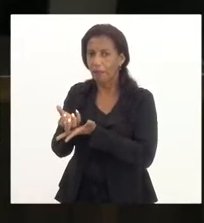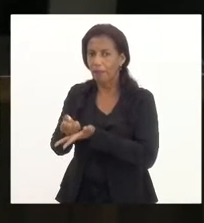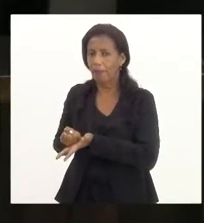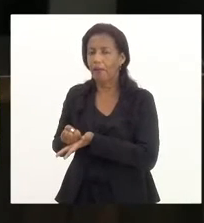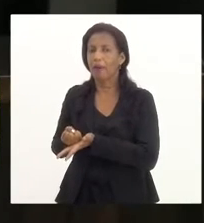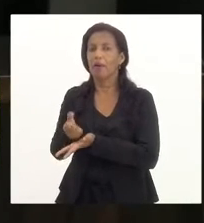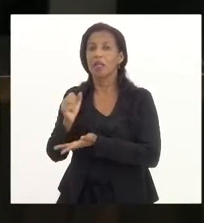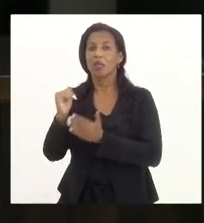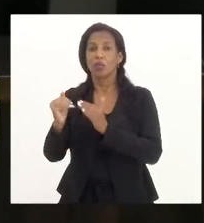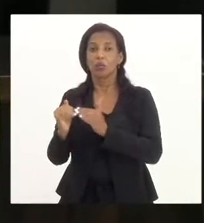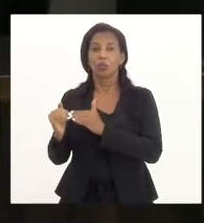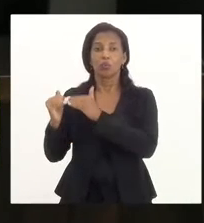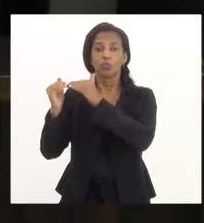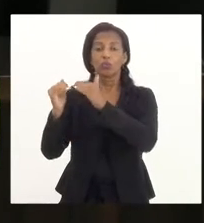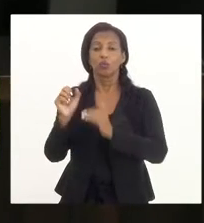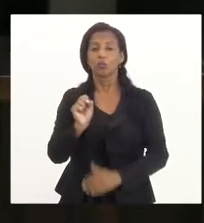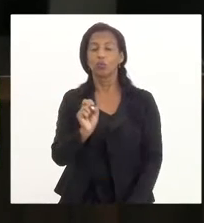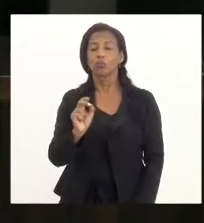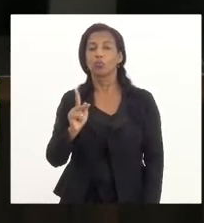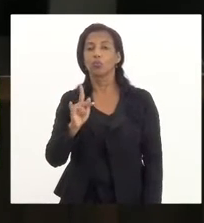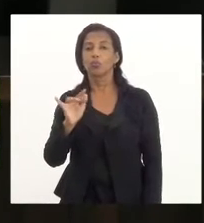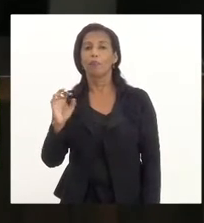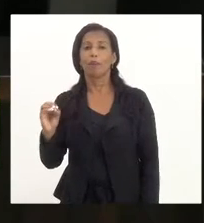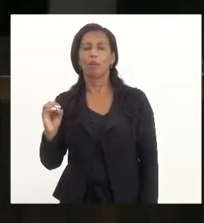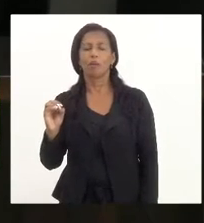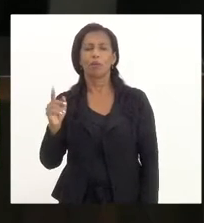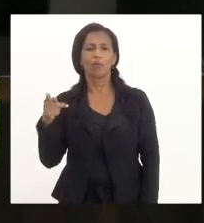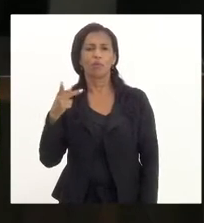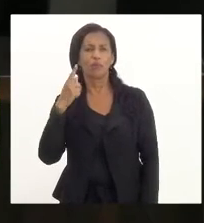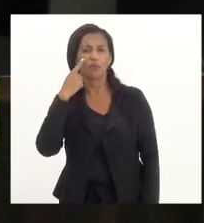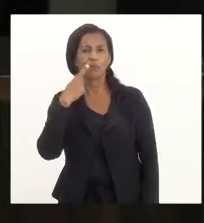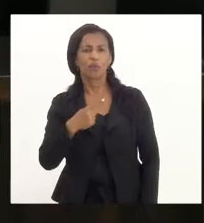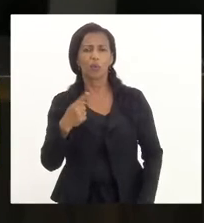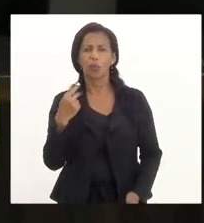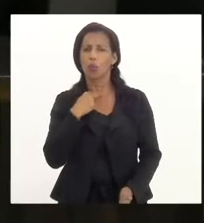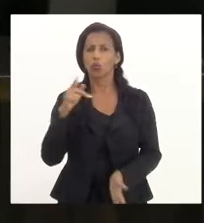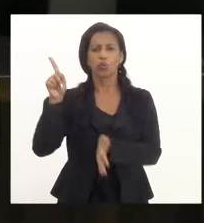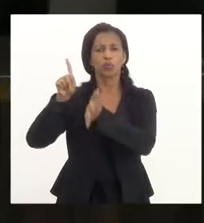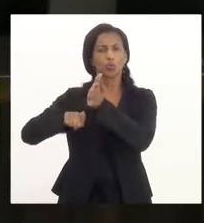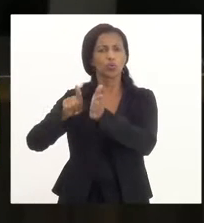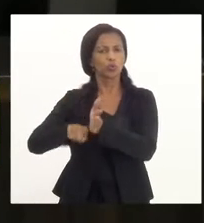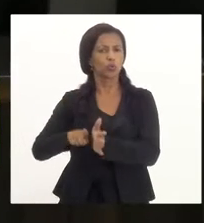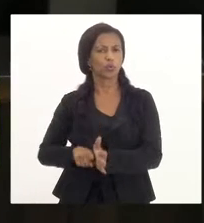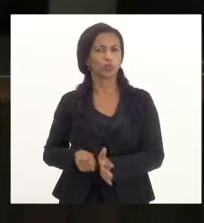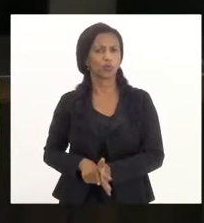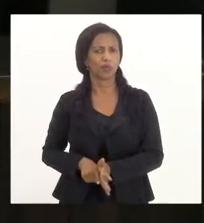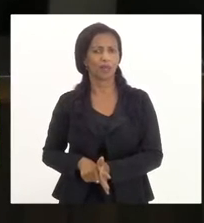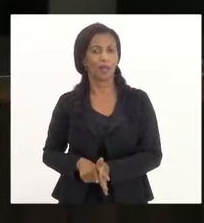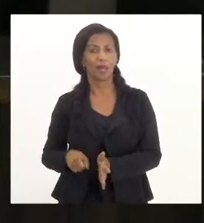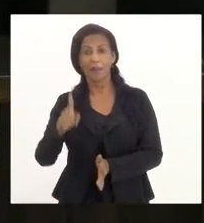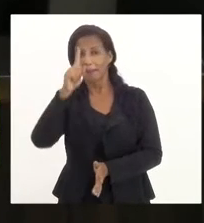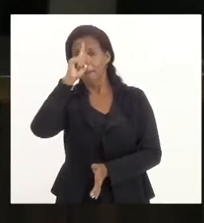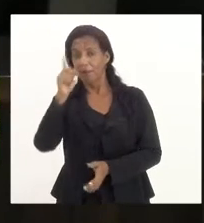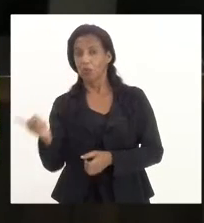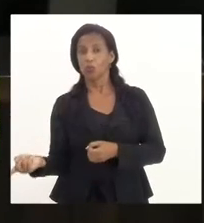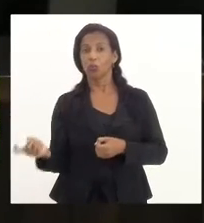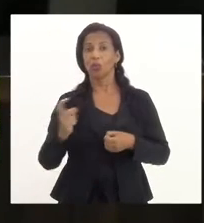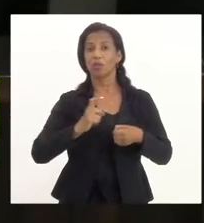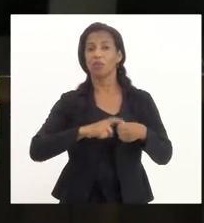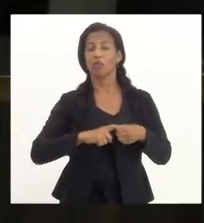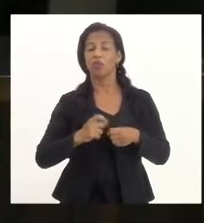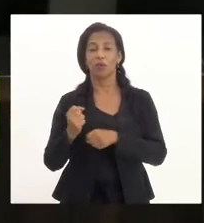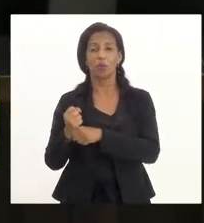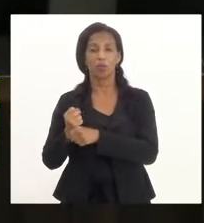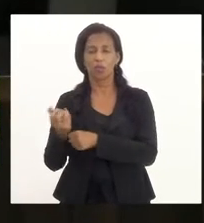companhia de saneamento pública não poderia descontar o imposto de renda e mandou devolver os cinco últimos